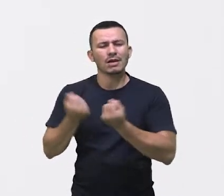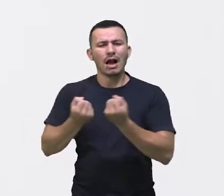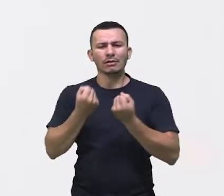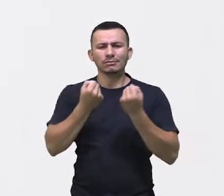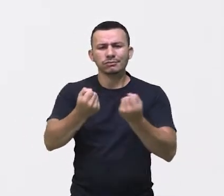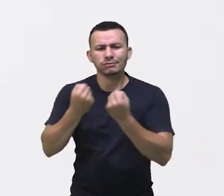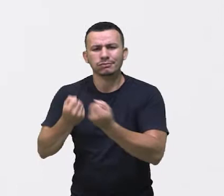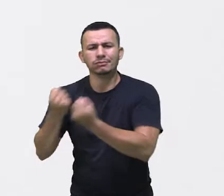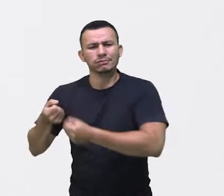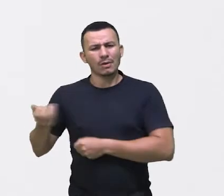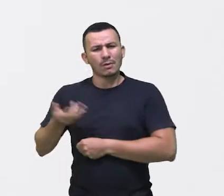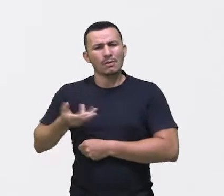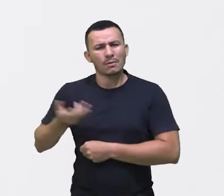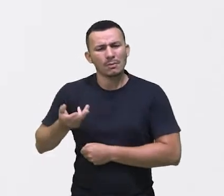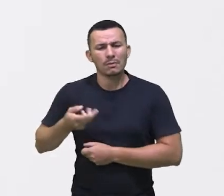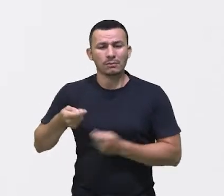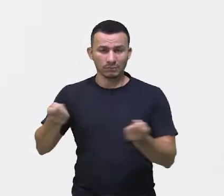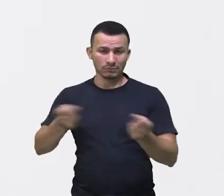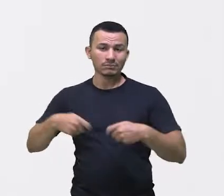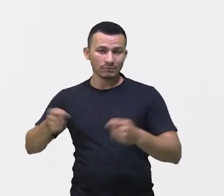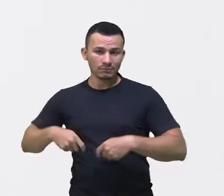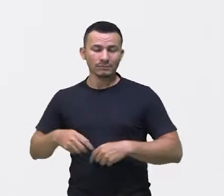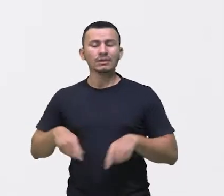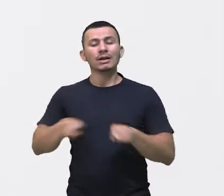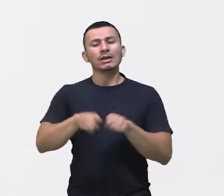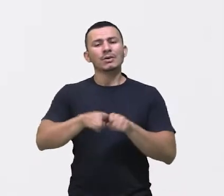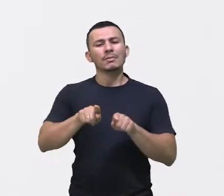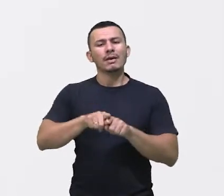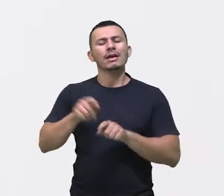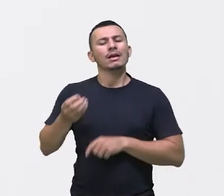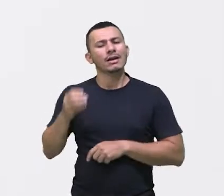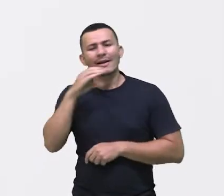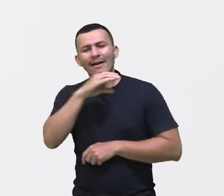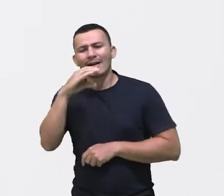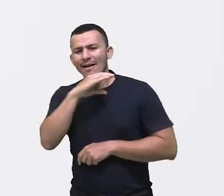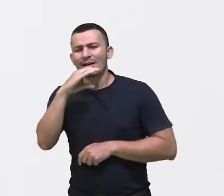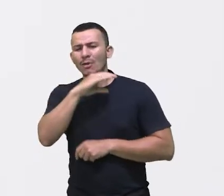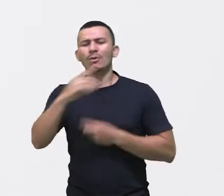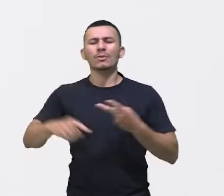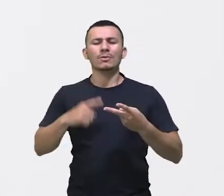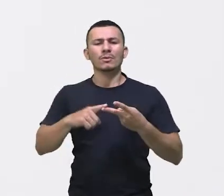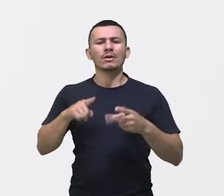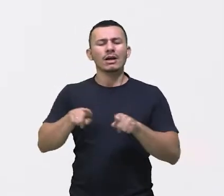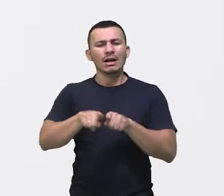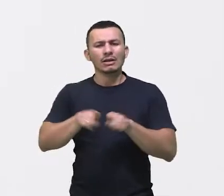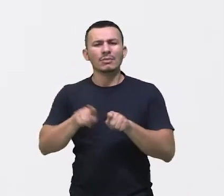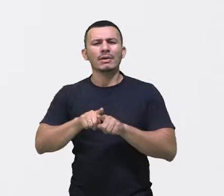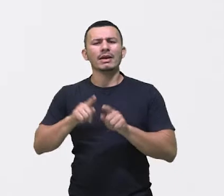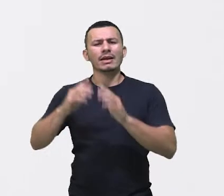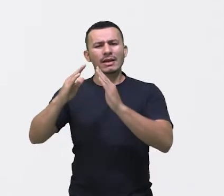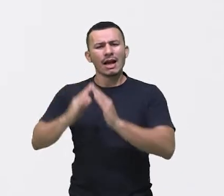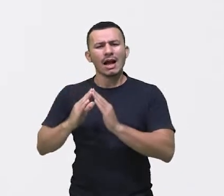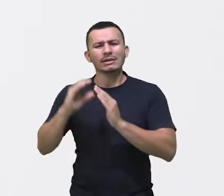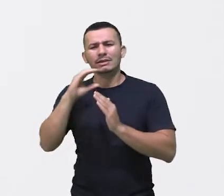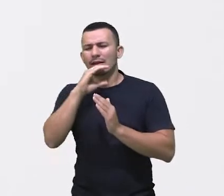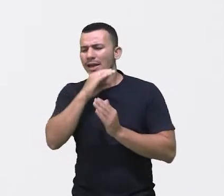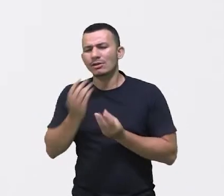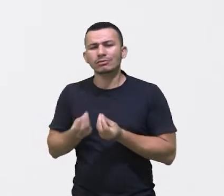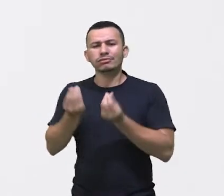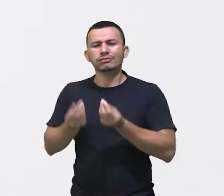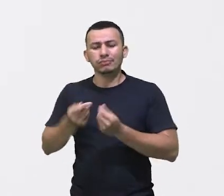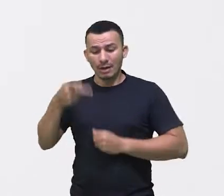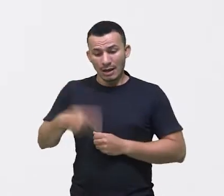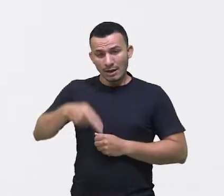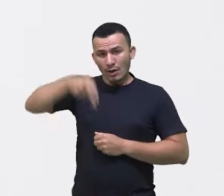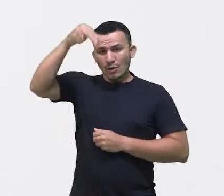ganhe uma potência para se locomover, gerar calor, aquecimento de casas, por exemplo, que aqui na nossa região não é necessário, mas